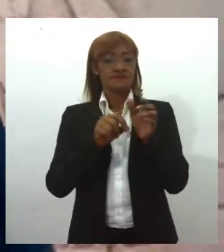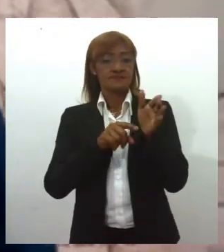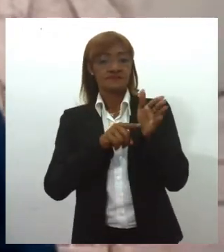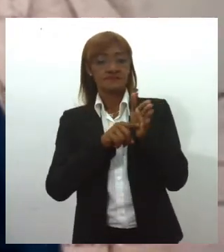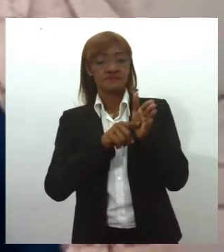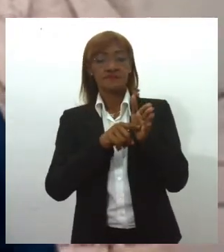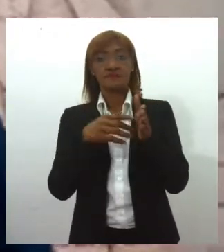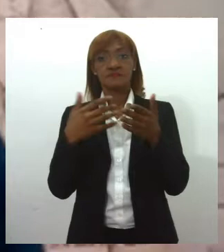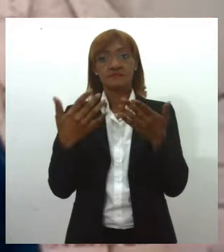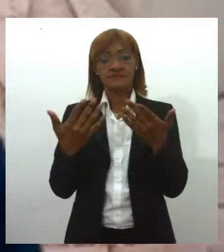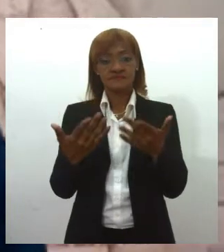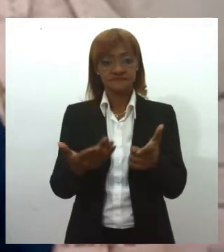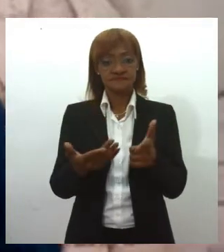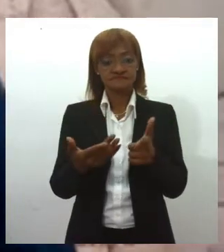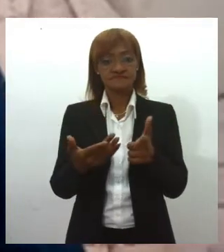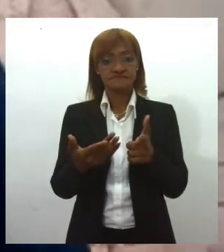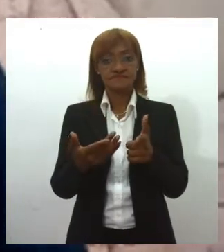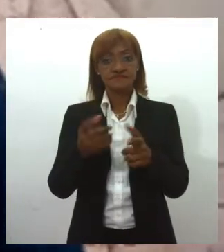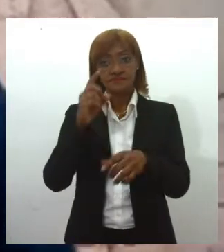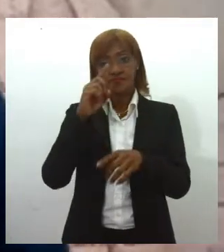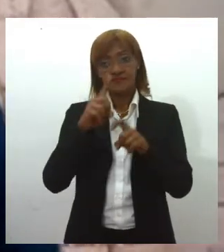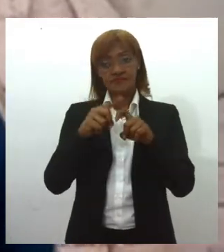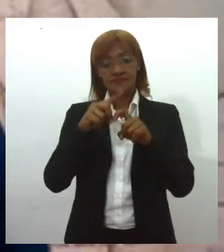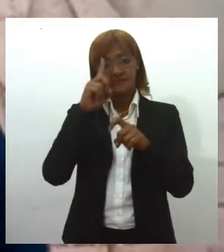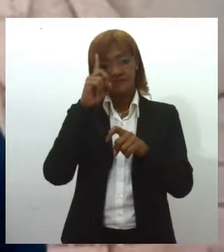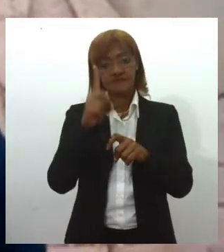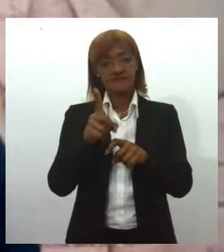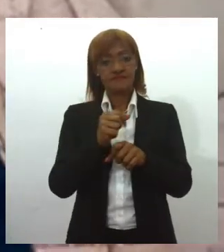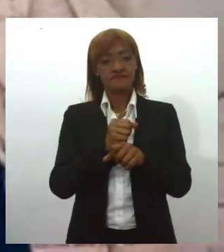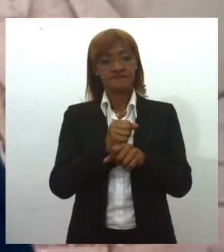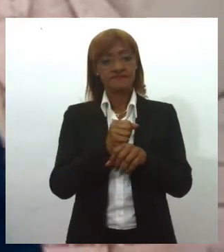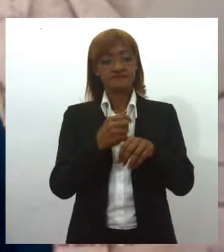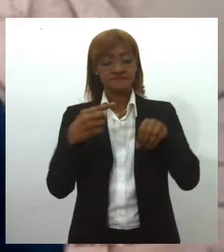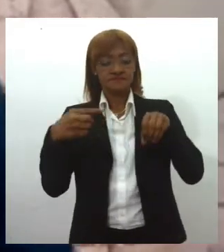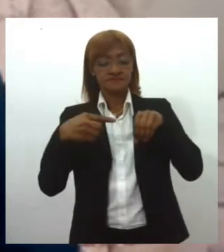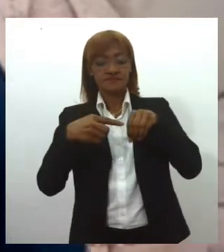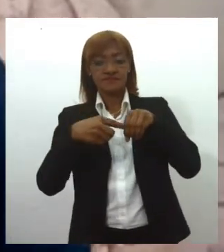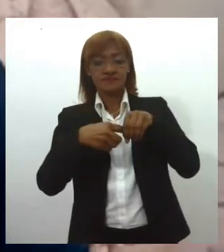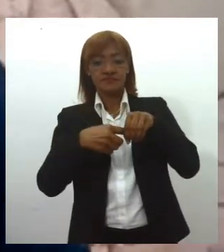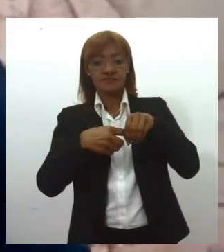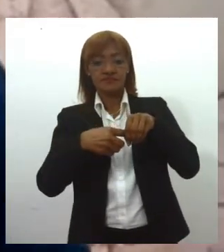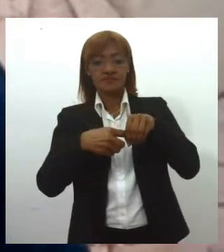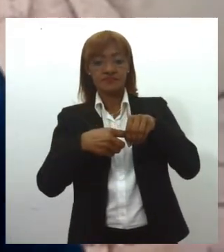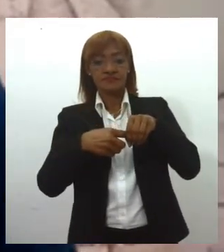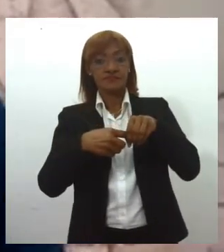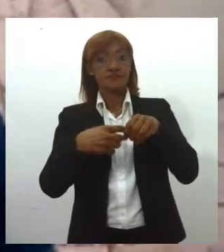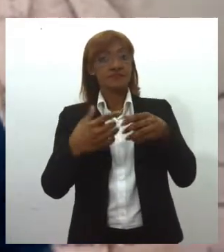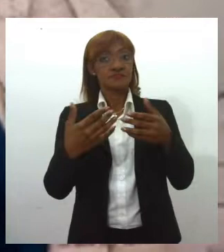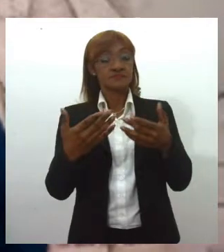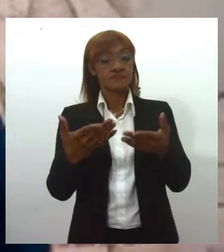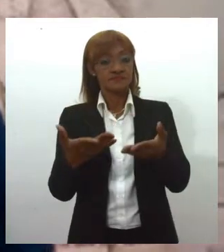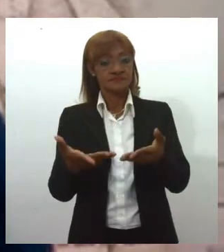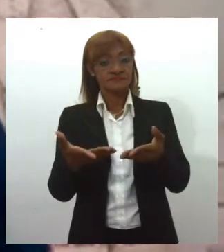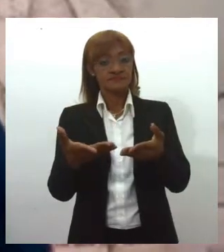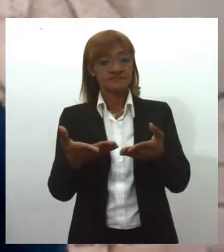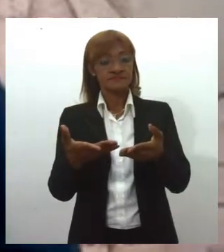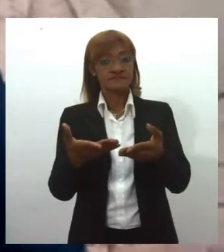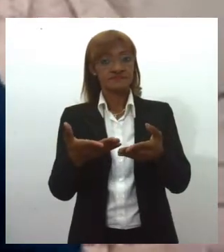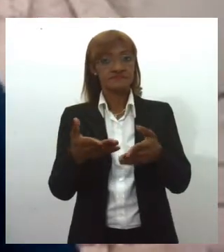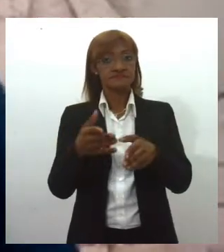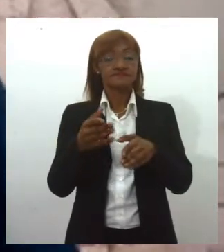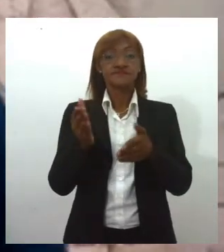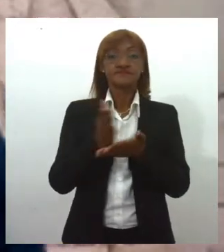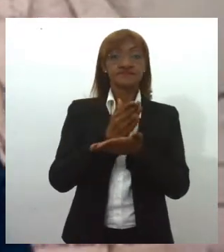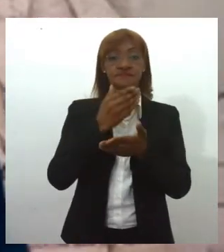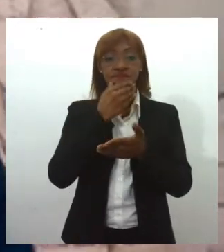medidas preconizadas pelos médicos, especialmente com relação ao toque retal. Isso cria uma resistência